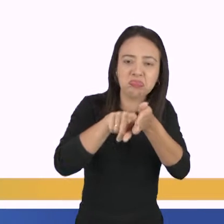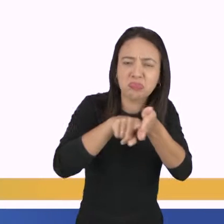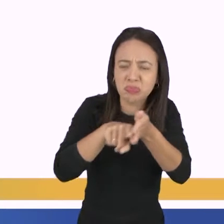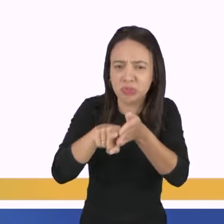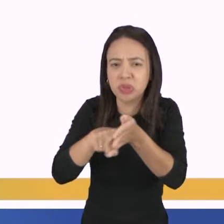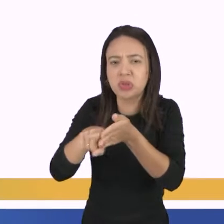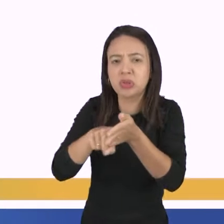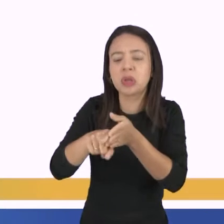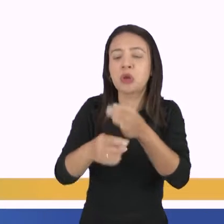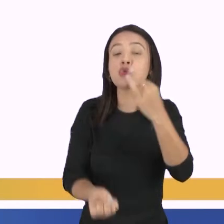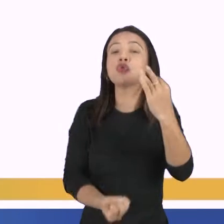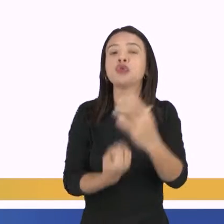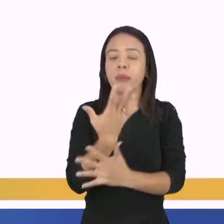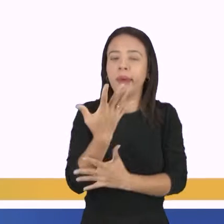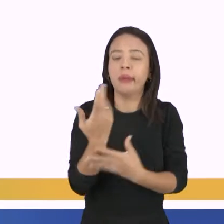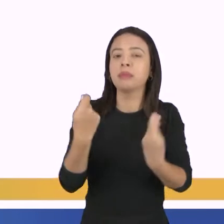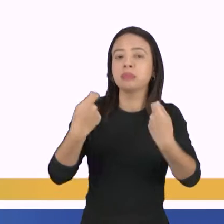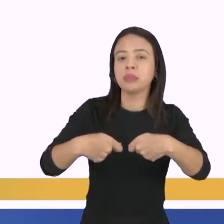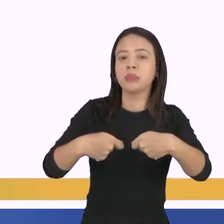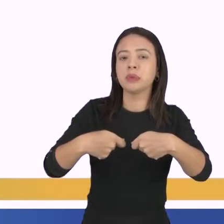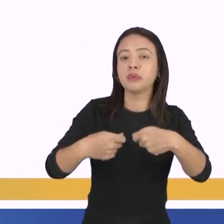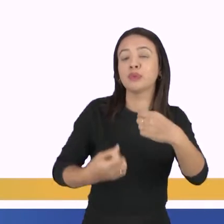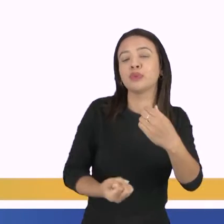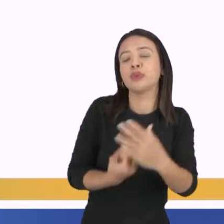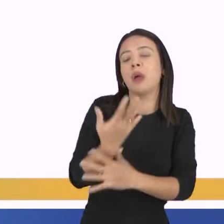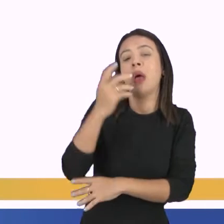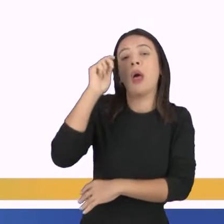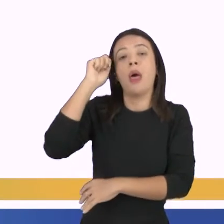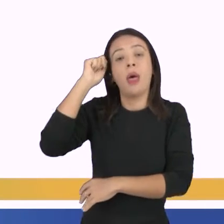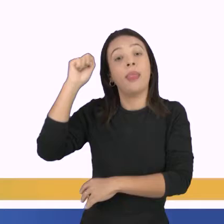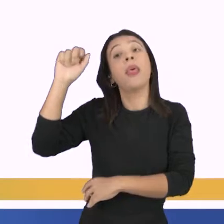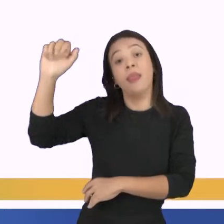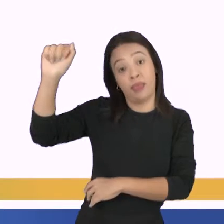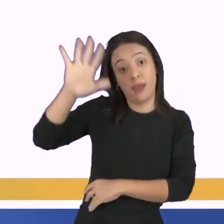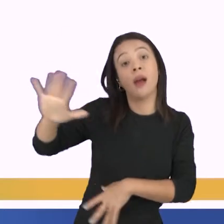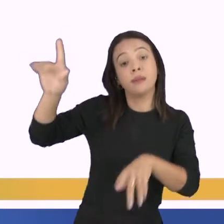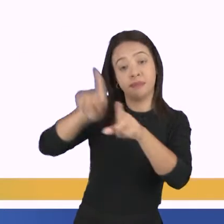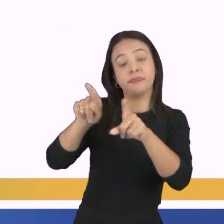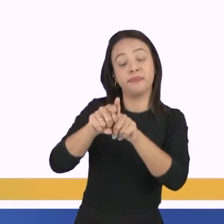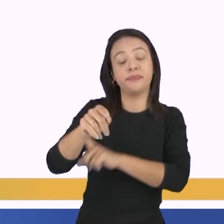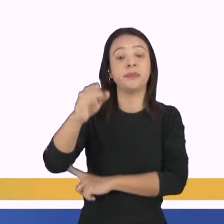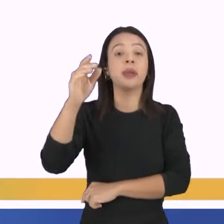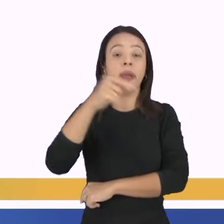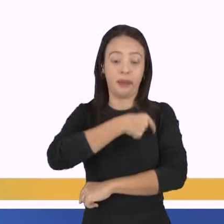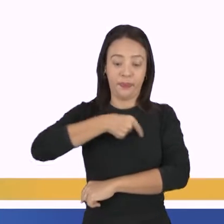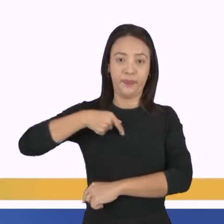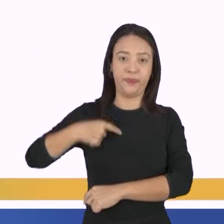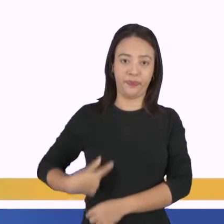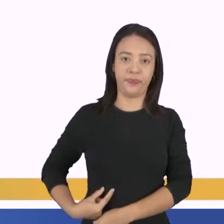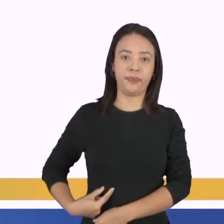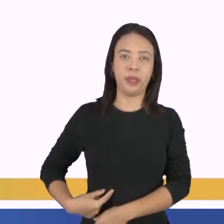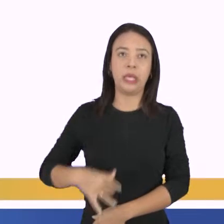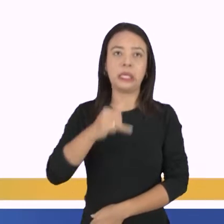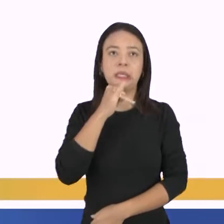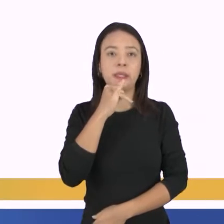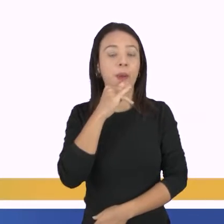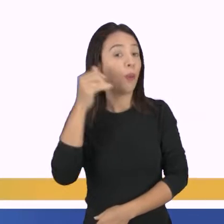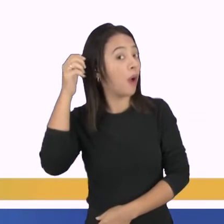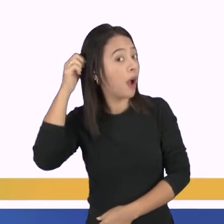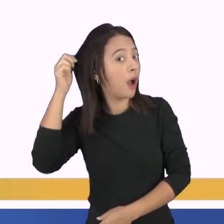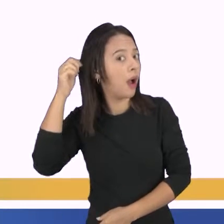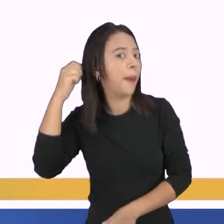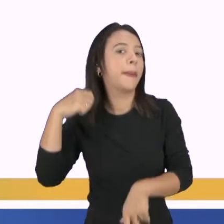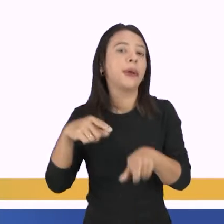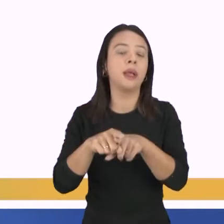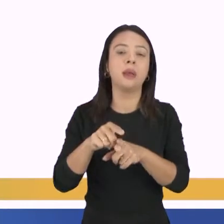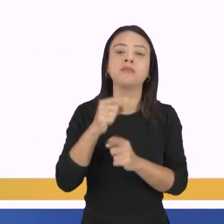eurocêntricos, né, são da Ásia, na China. Então, estudando os chineses, por exemplo, o cabelo e os fiapos